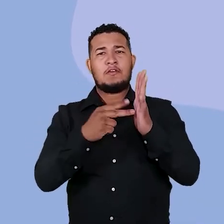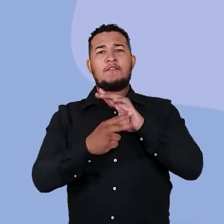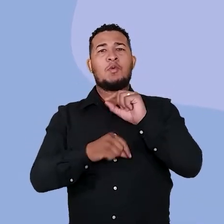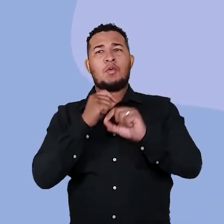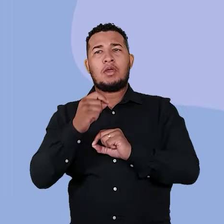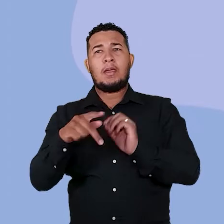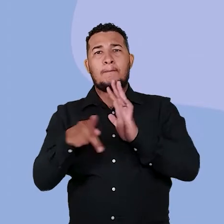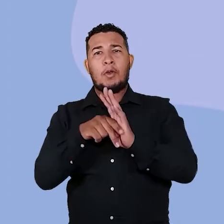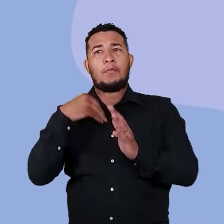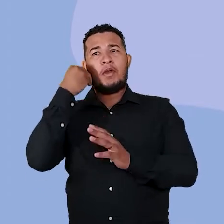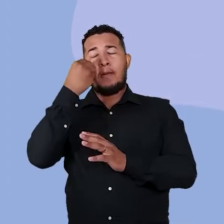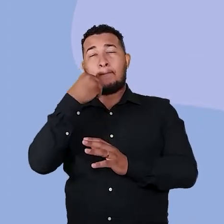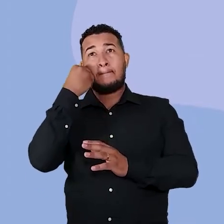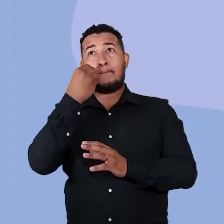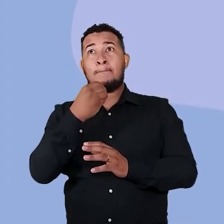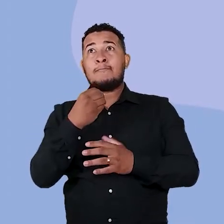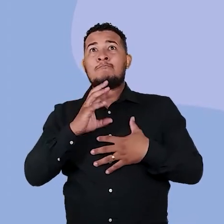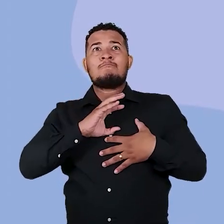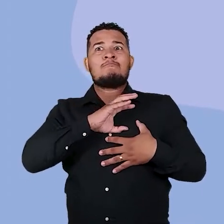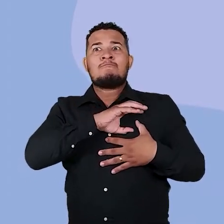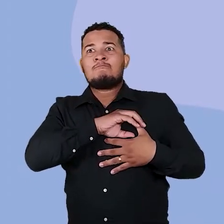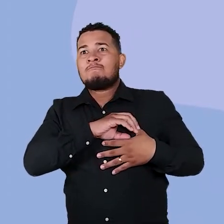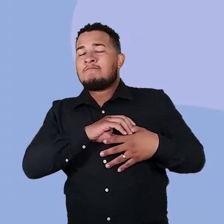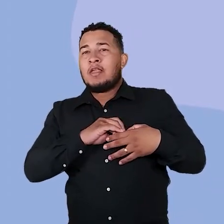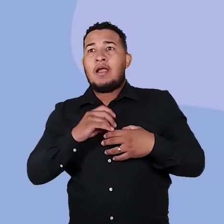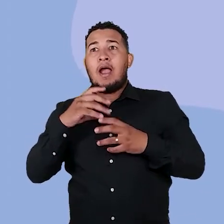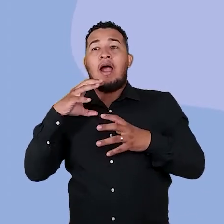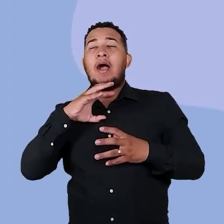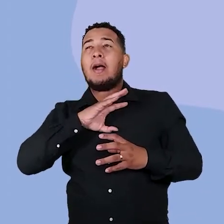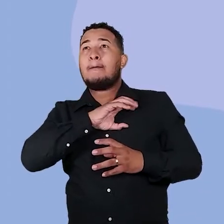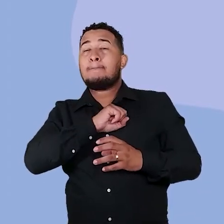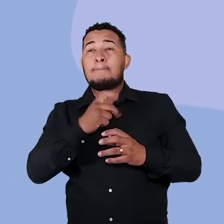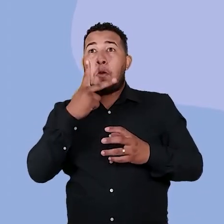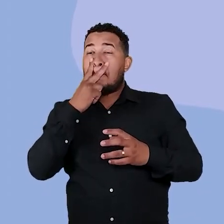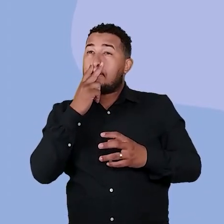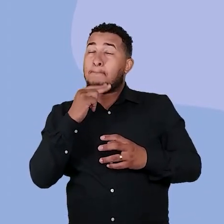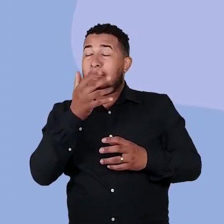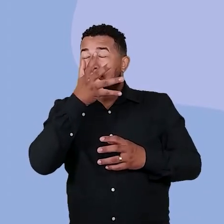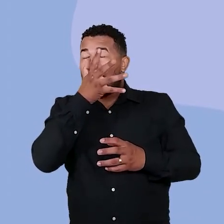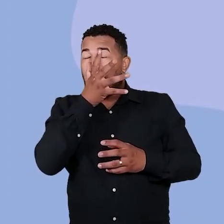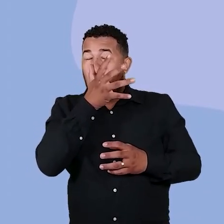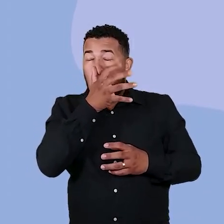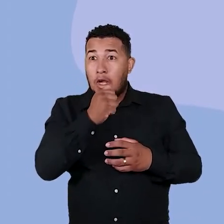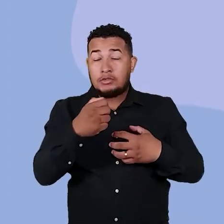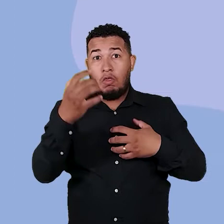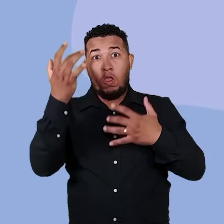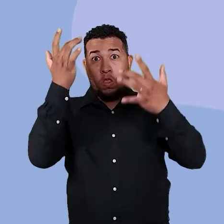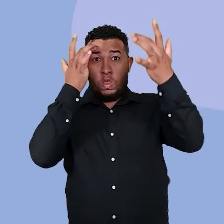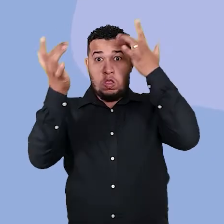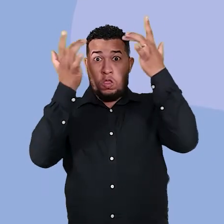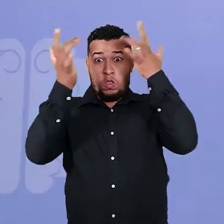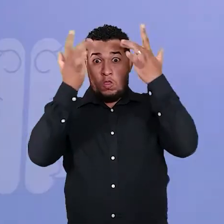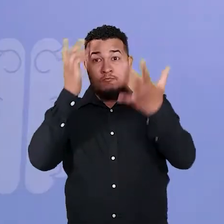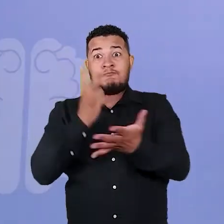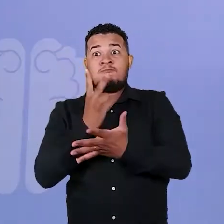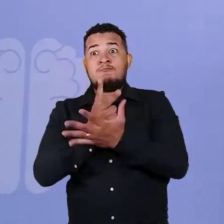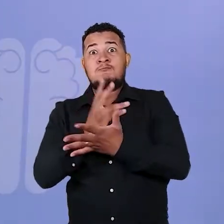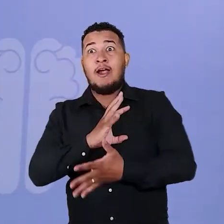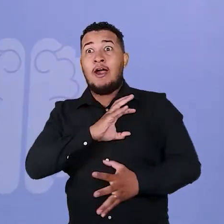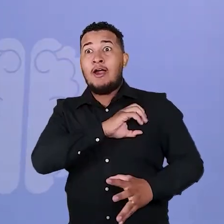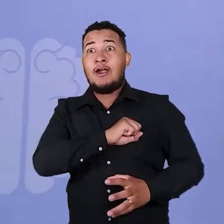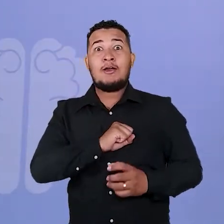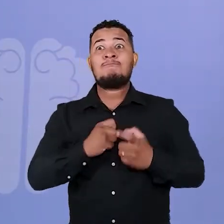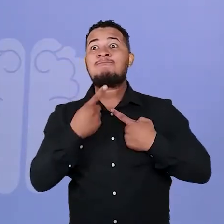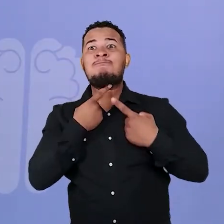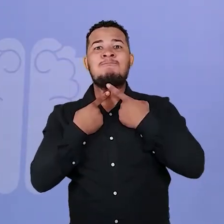a uma experiência amorosa completamente louca, obsessiva, quase doentia.